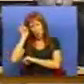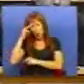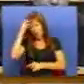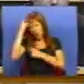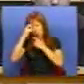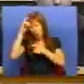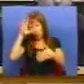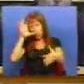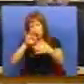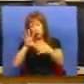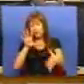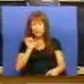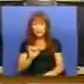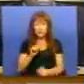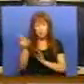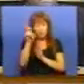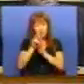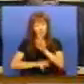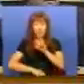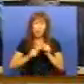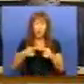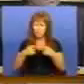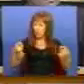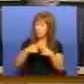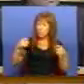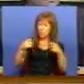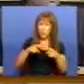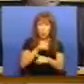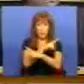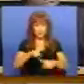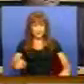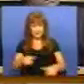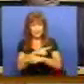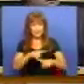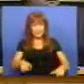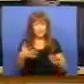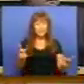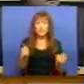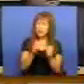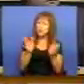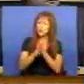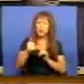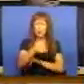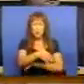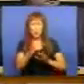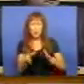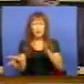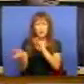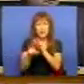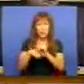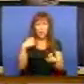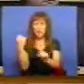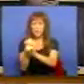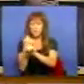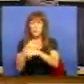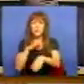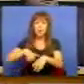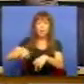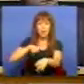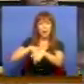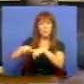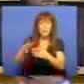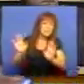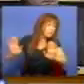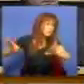reflexão acerca do regime de incompatibilidades, de impedimentos, de todo o enquadramento legal da função política,